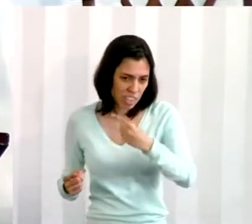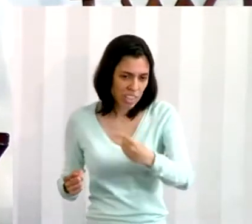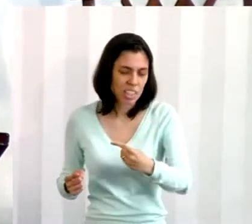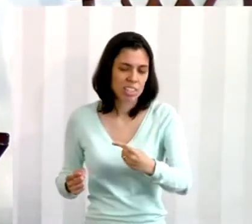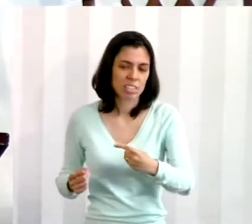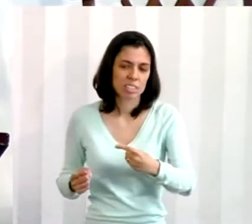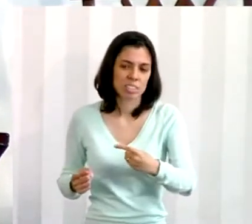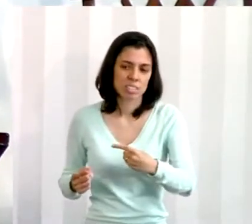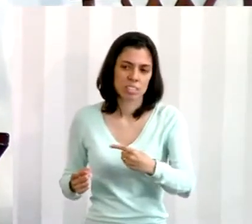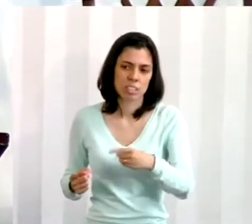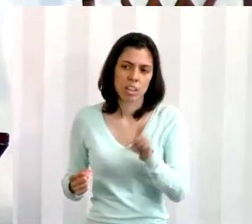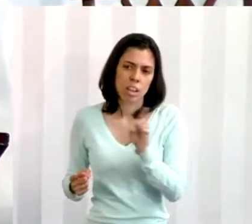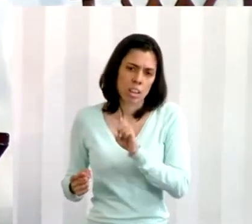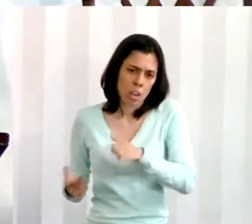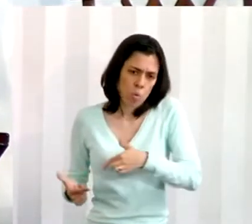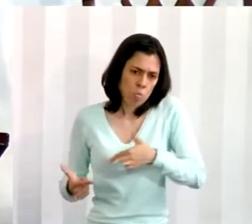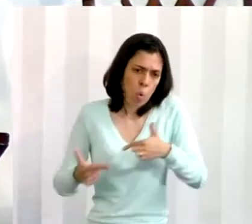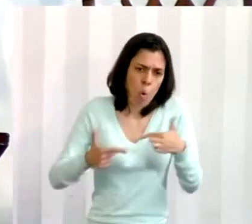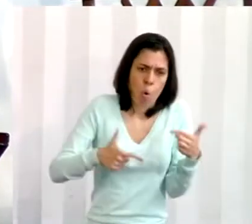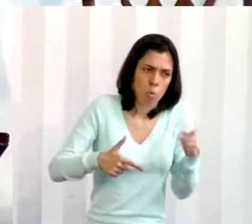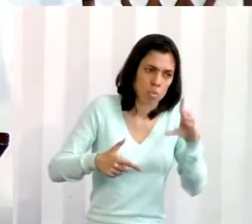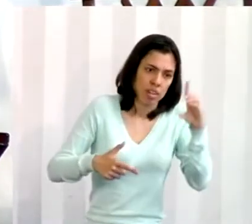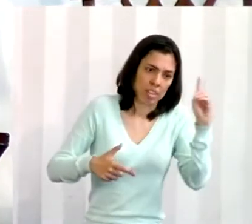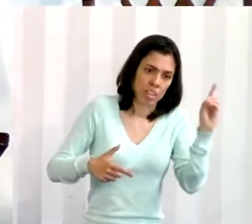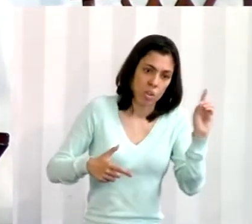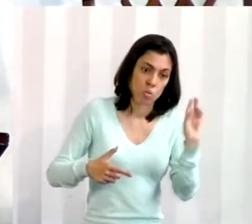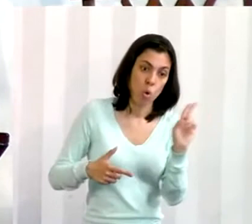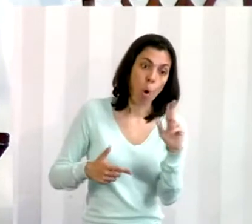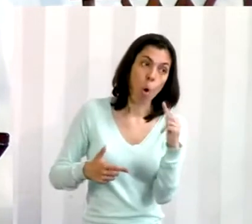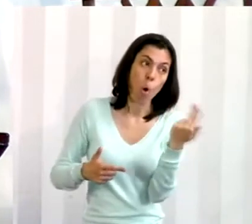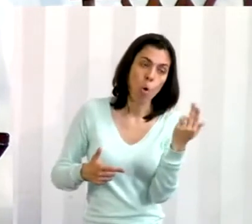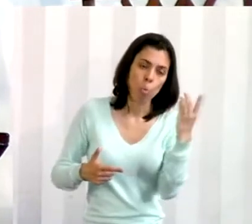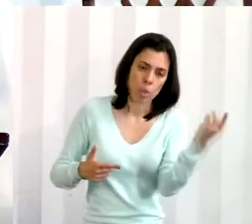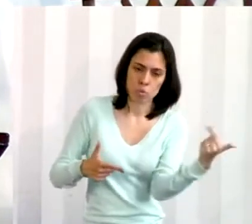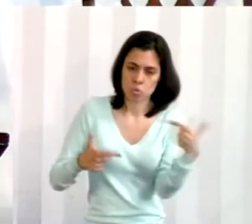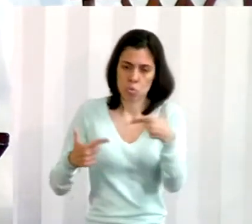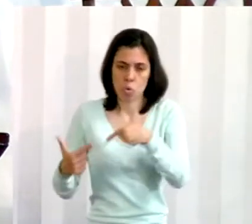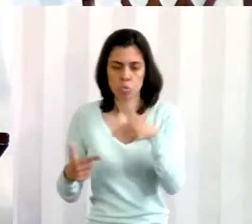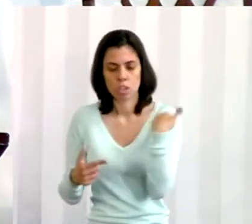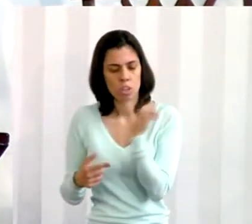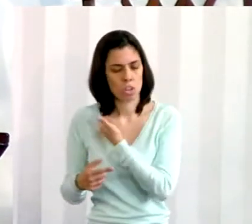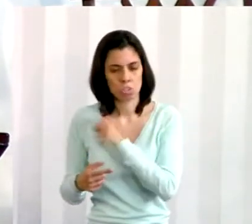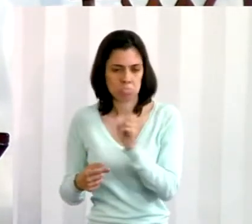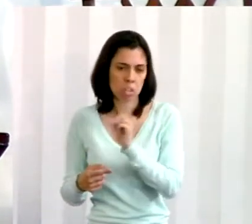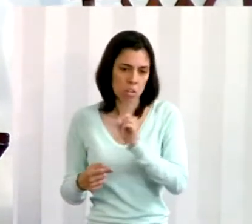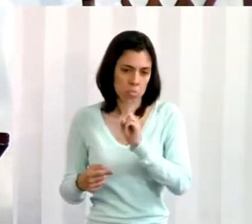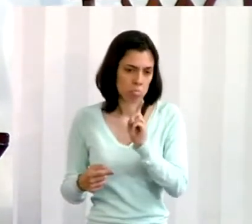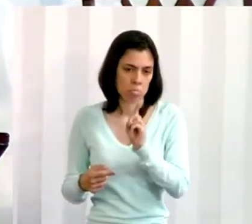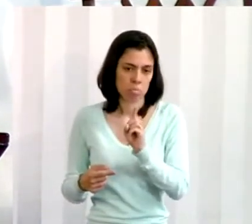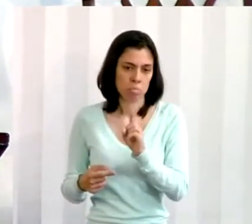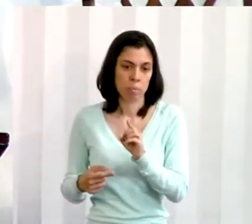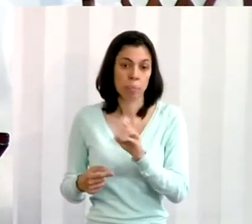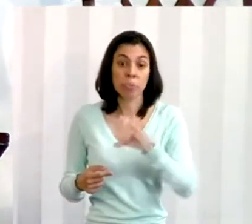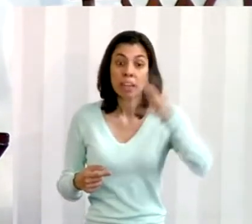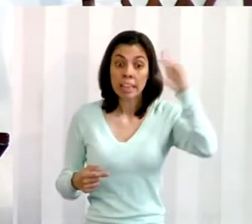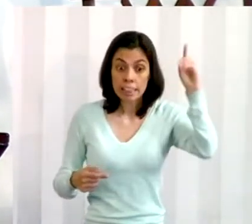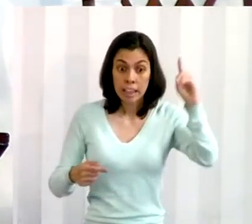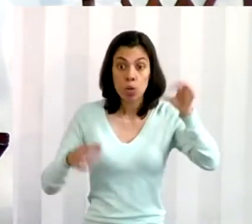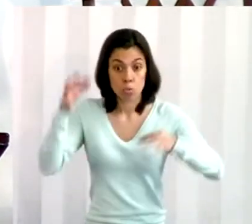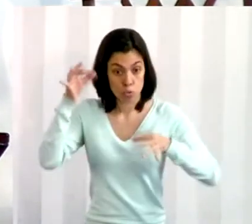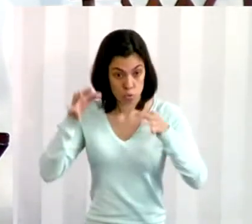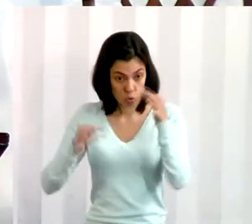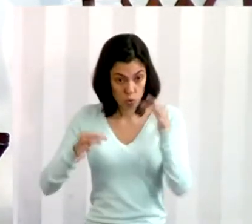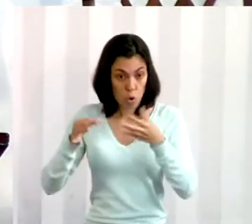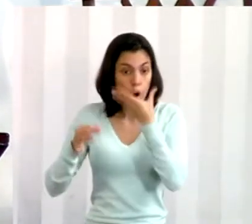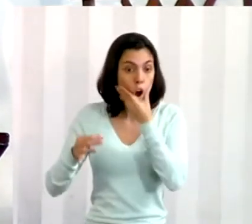não estamos mais em guerra com o Senhor. Nossa salvação já está arbitrada. Ninguém de nós perderá a